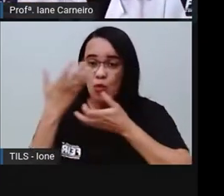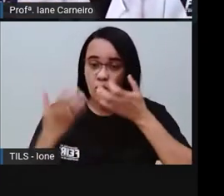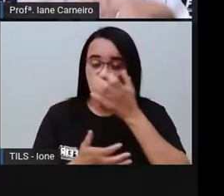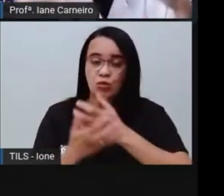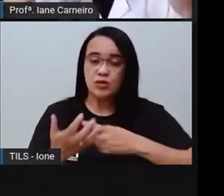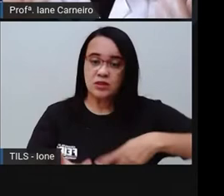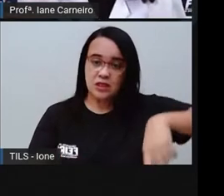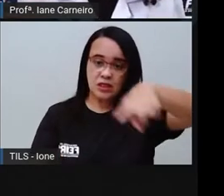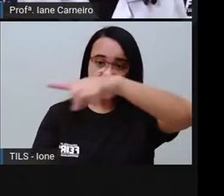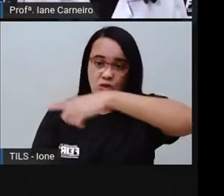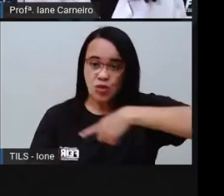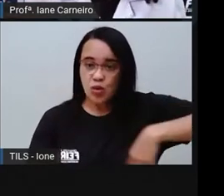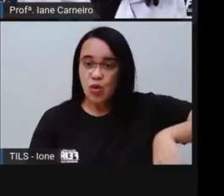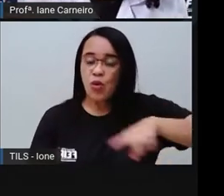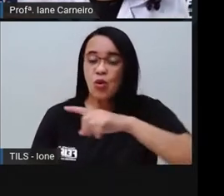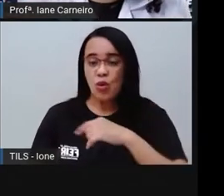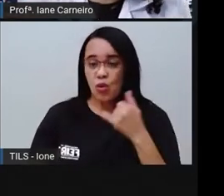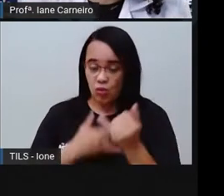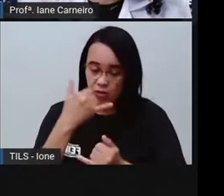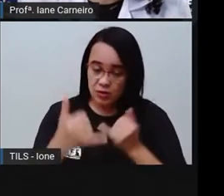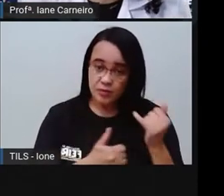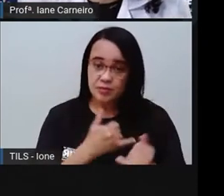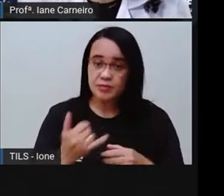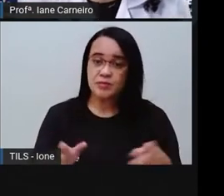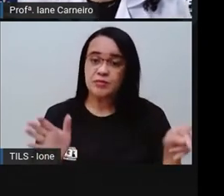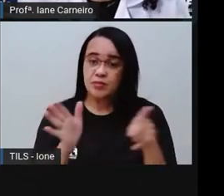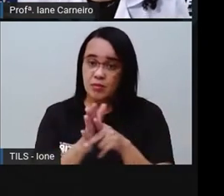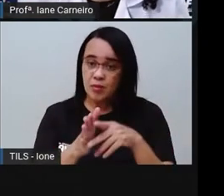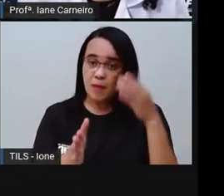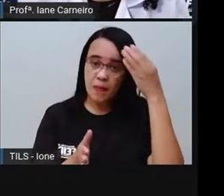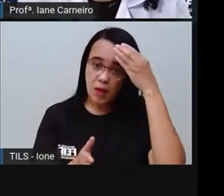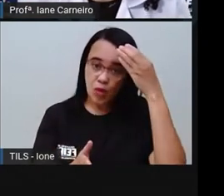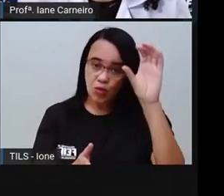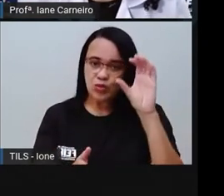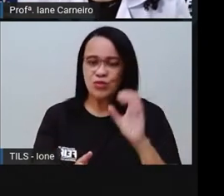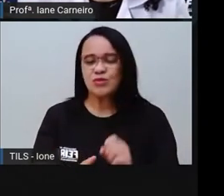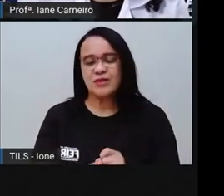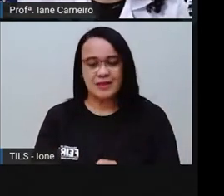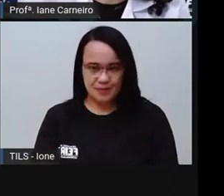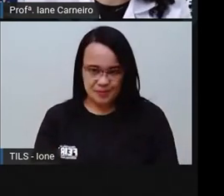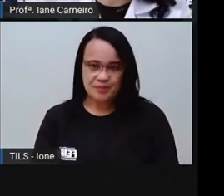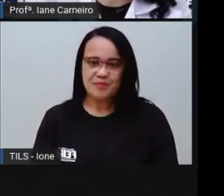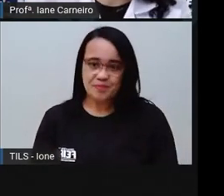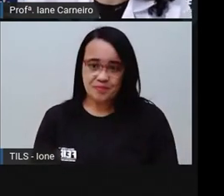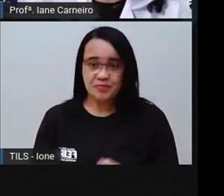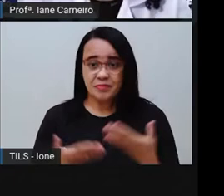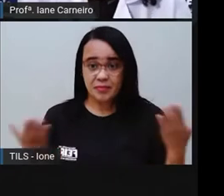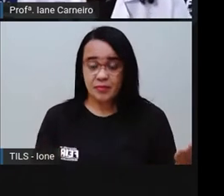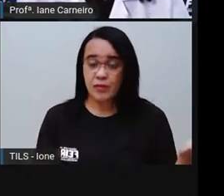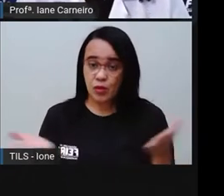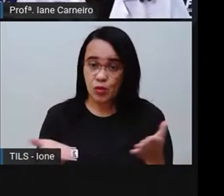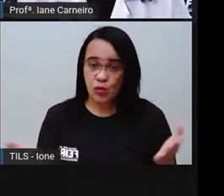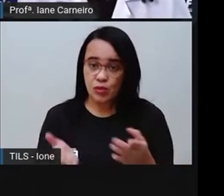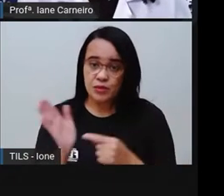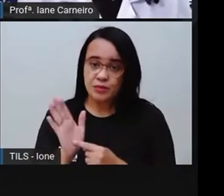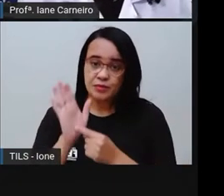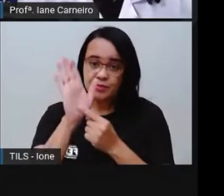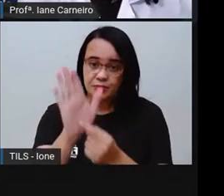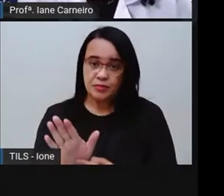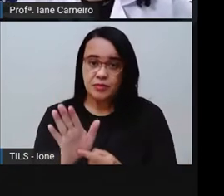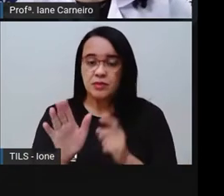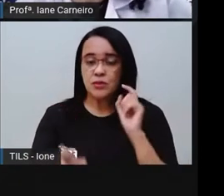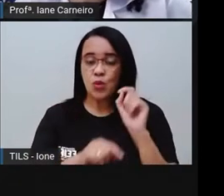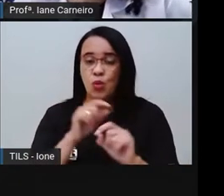parte da nossa cultura popular né Oi e aí ó a pro trouxe aqui essa